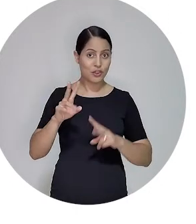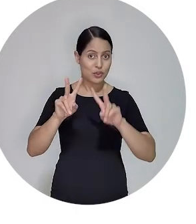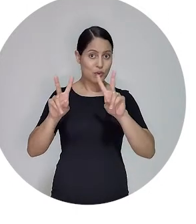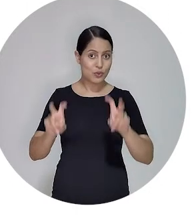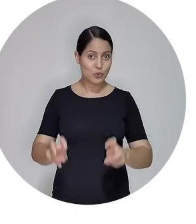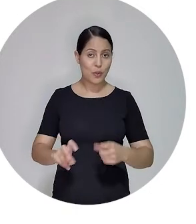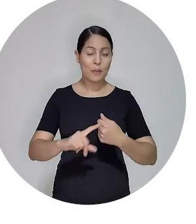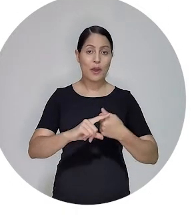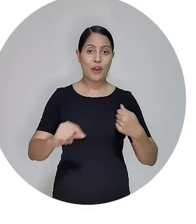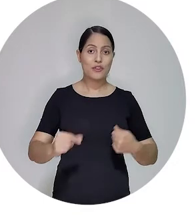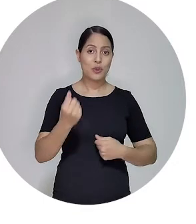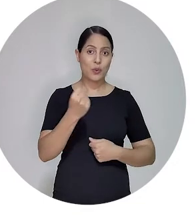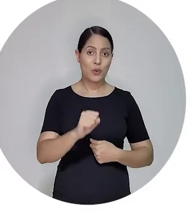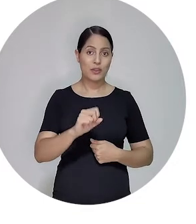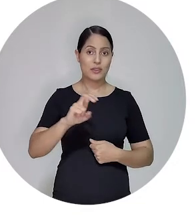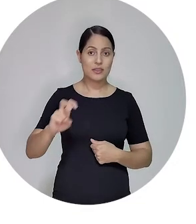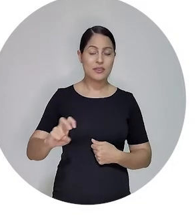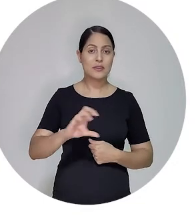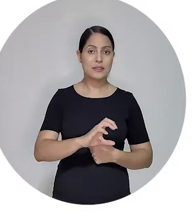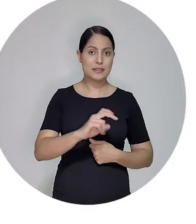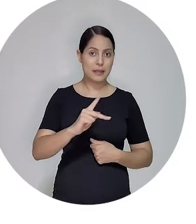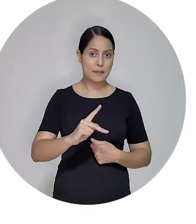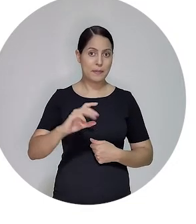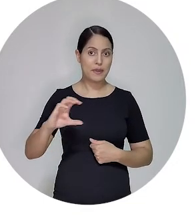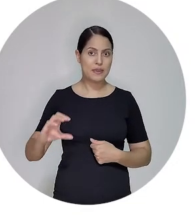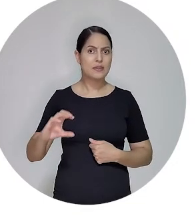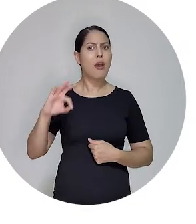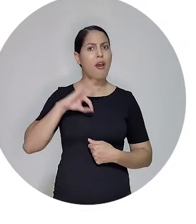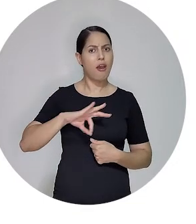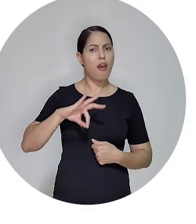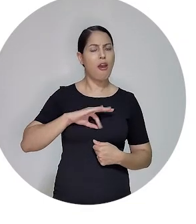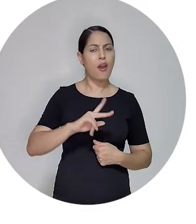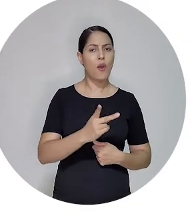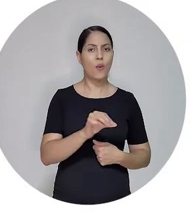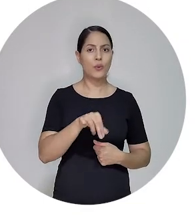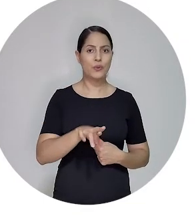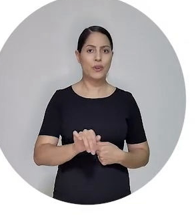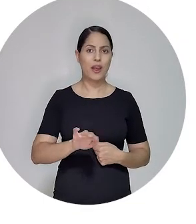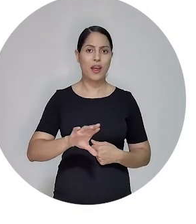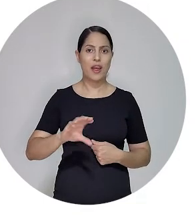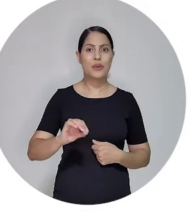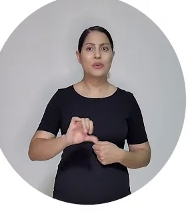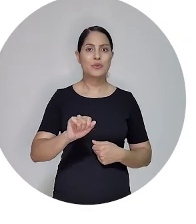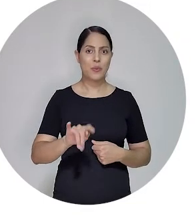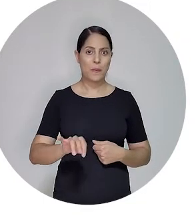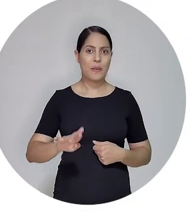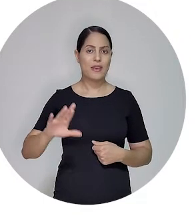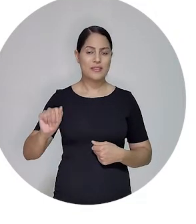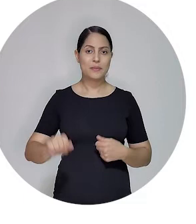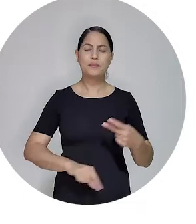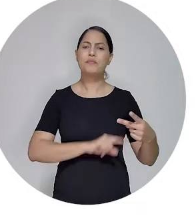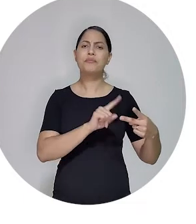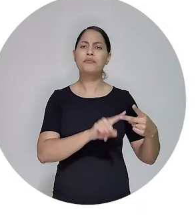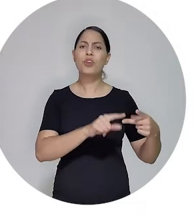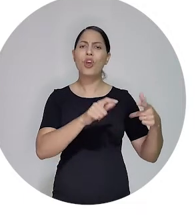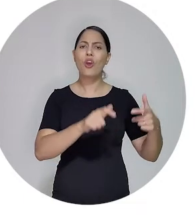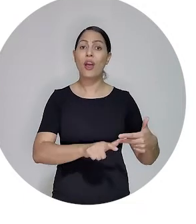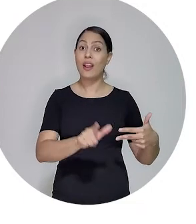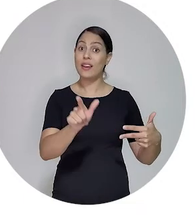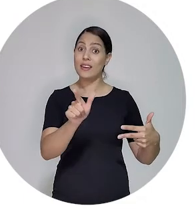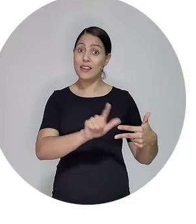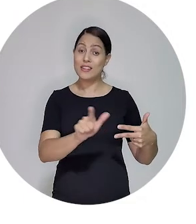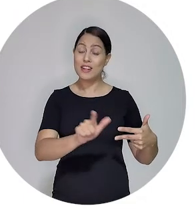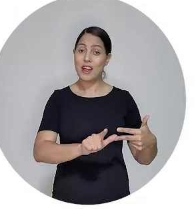à aplicação do artigo 85 do Código de Processo Civil para a fixação de honorários de sucumbência. A segunda ocorreu